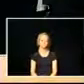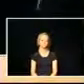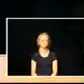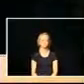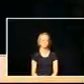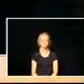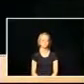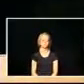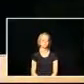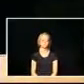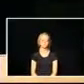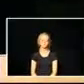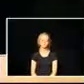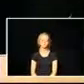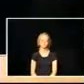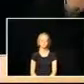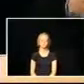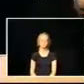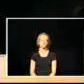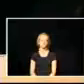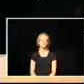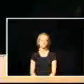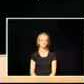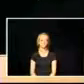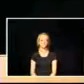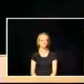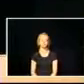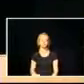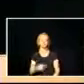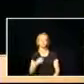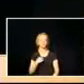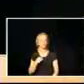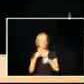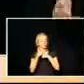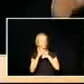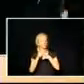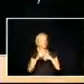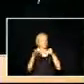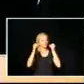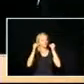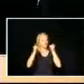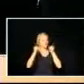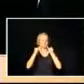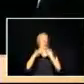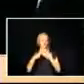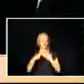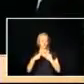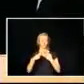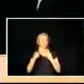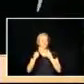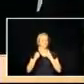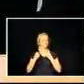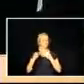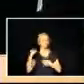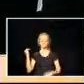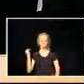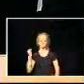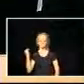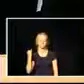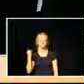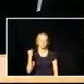Então eu faço esse esclarecimento, senhor presidente, dizer, é muito importante o que o professor Zé Rui está fazendo nesse